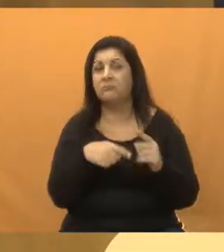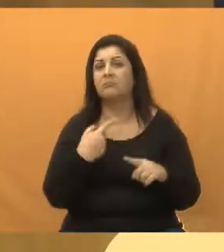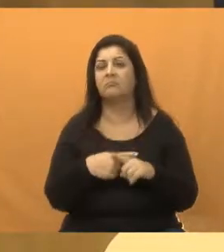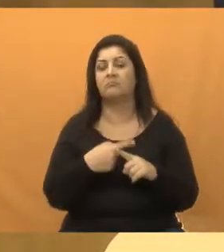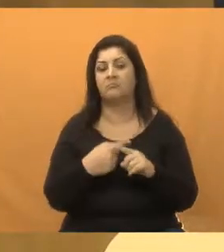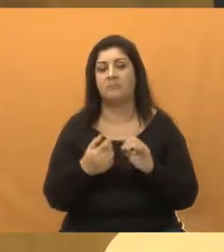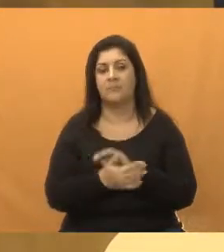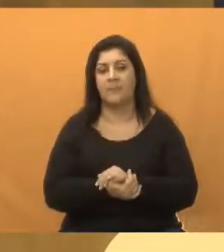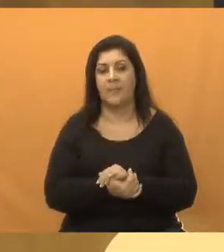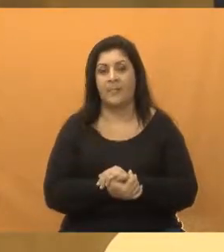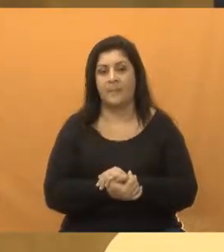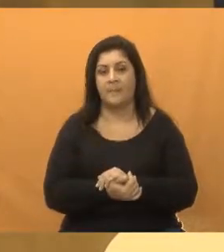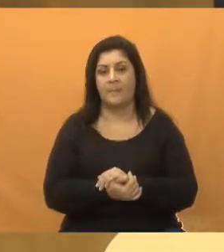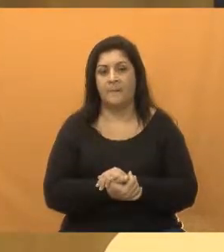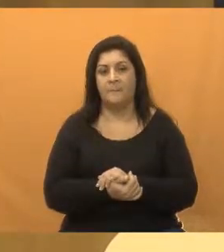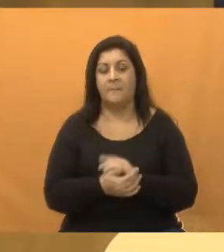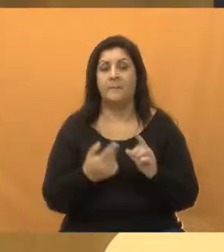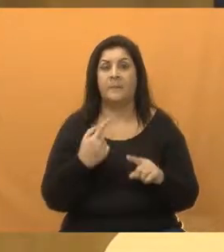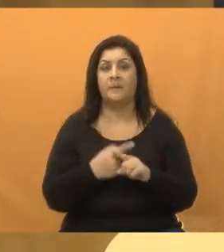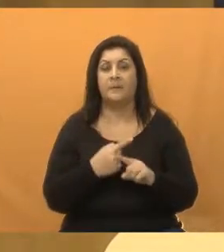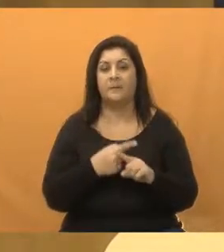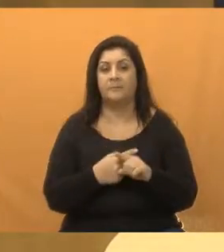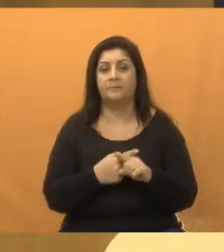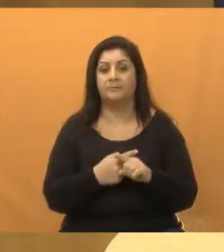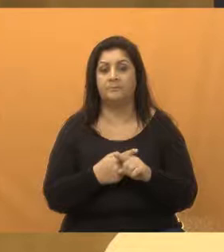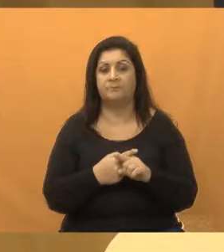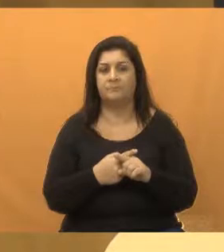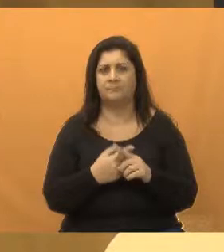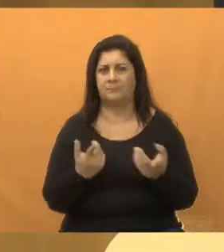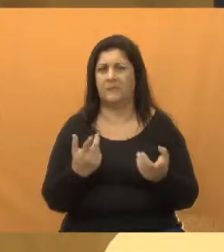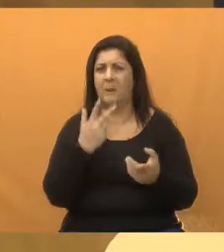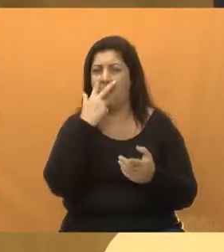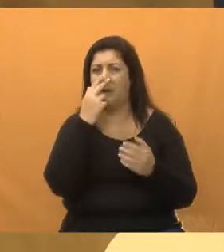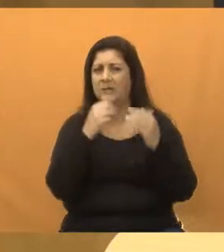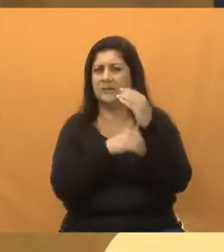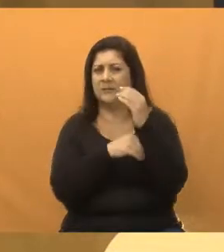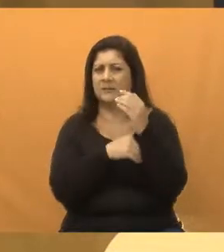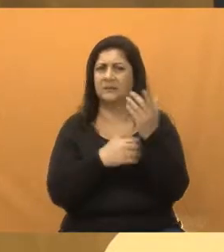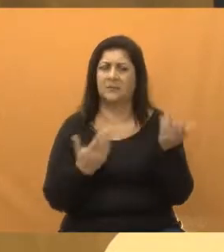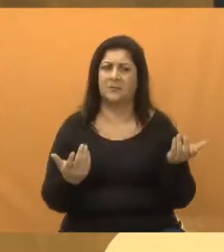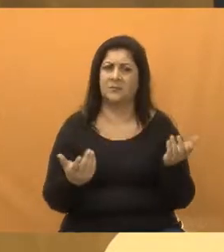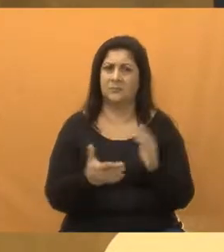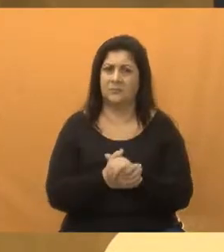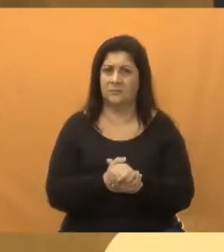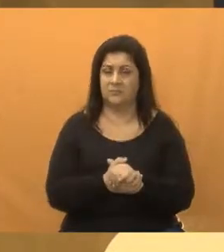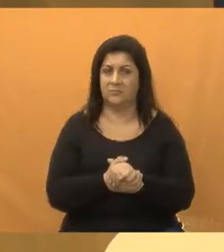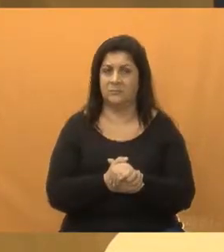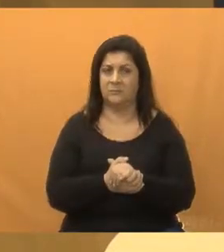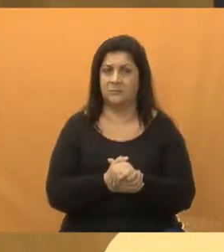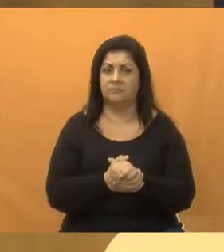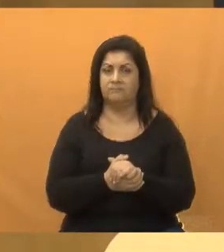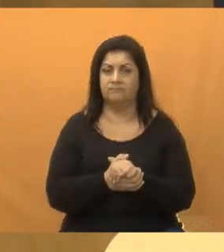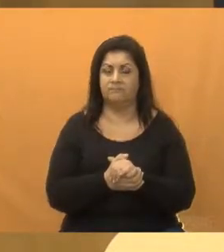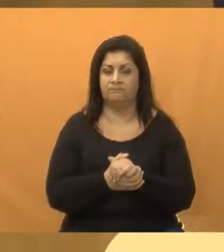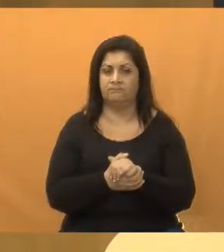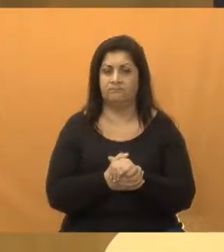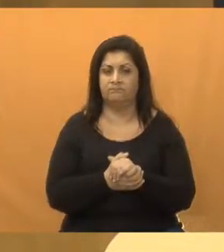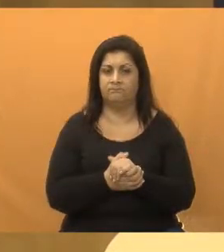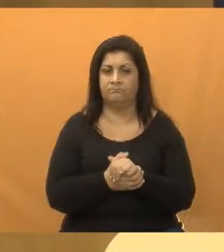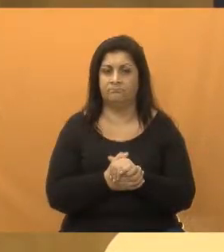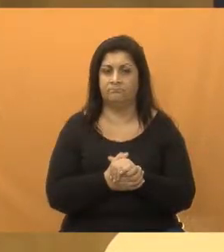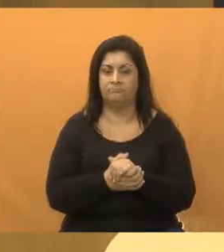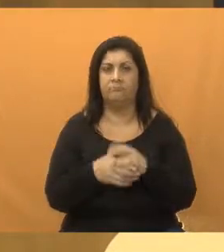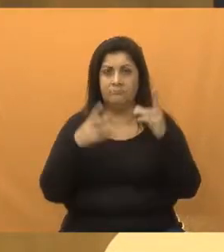quê? Porque acaba se tornando uma caixa de Pandora. É uma caixa preta. Tá?